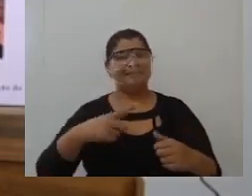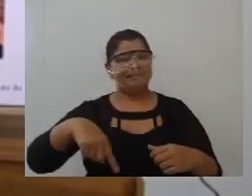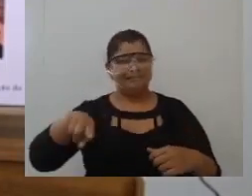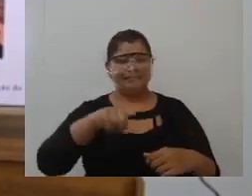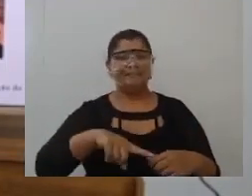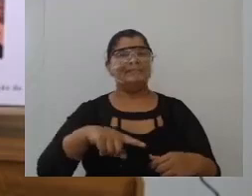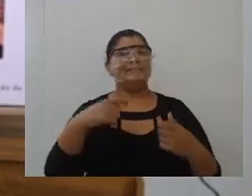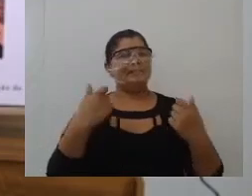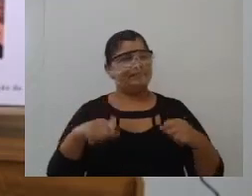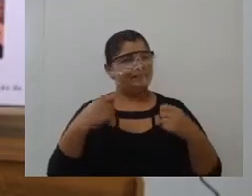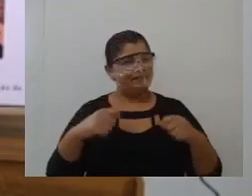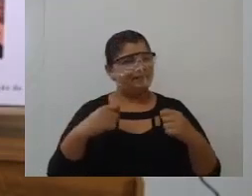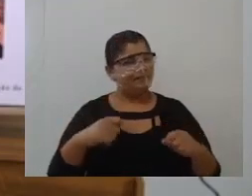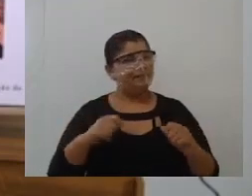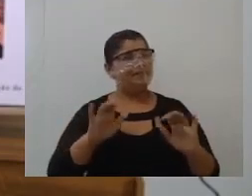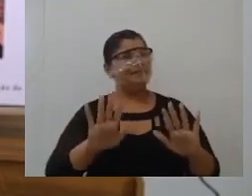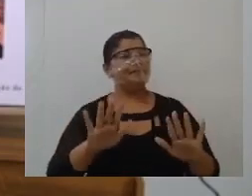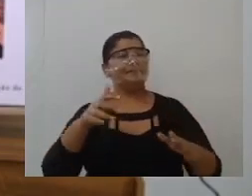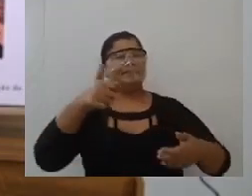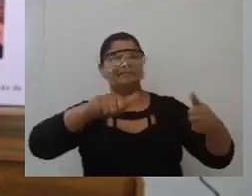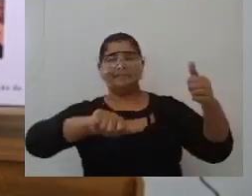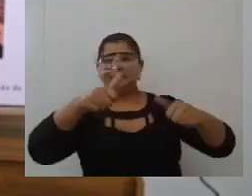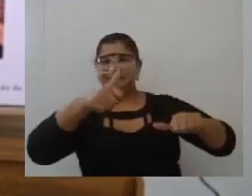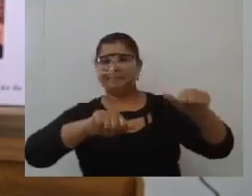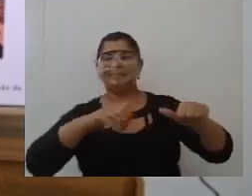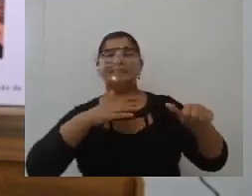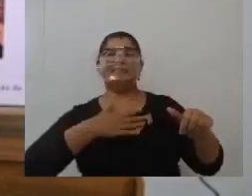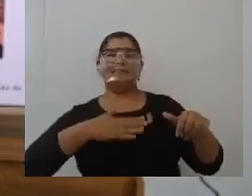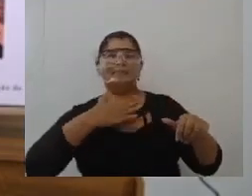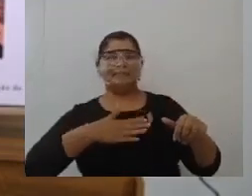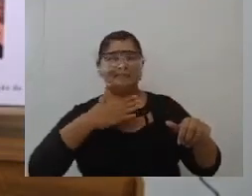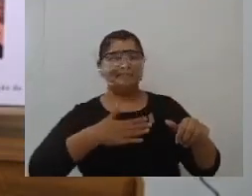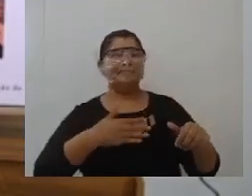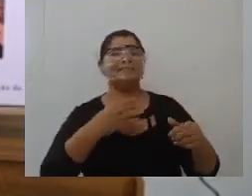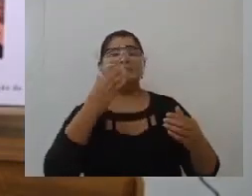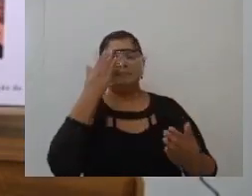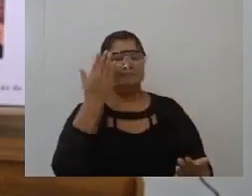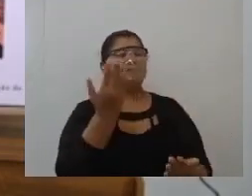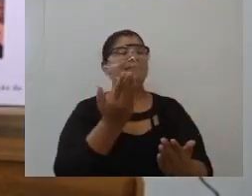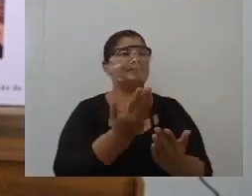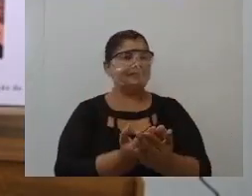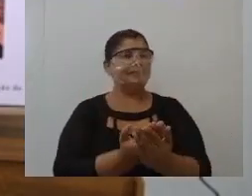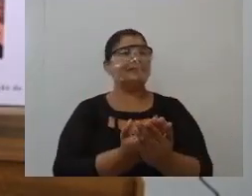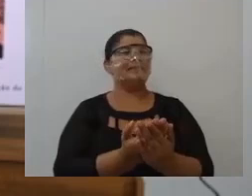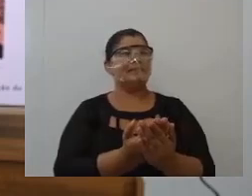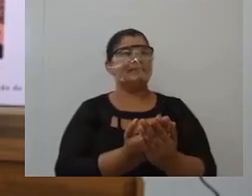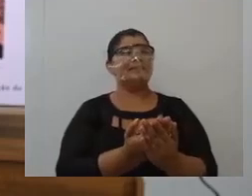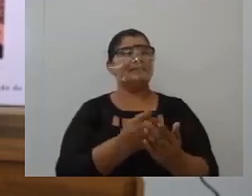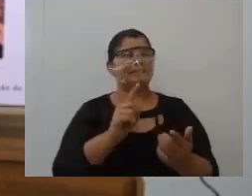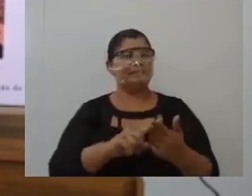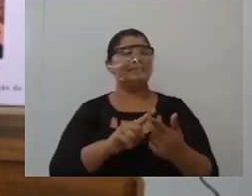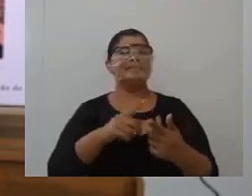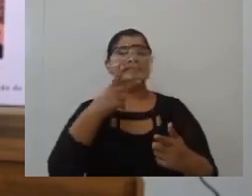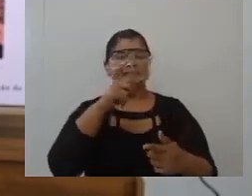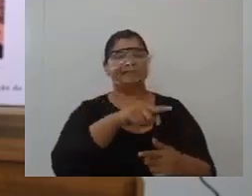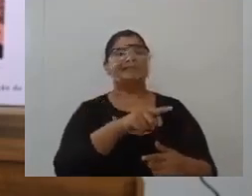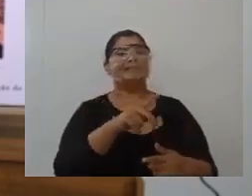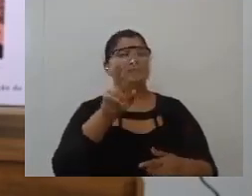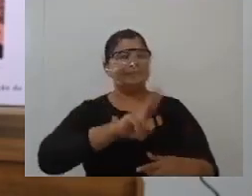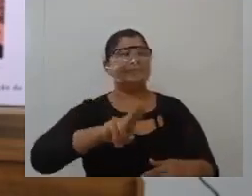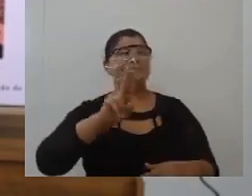vai pisar no freio, a gente vai analisar com calma antes de dar credibilidade e antes de dizer que aquilo ali é